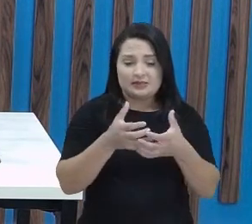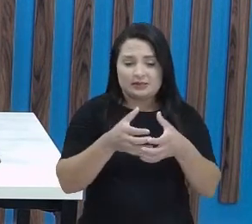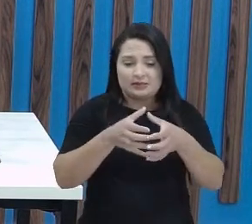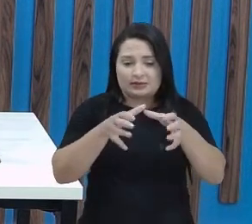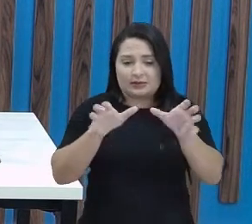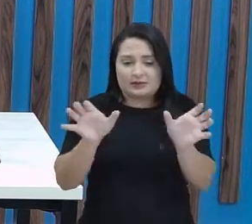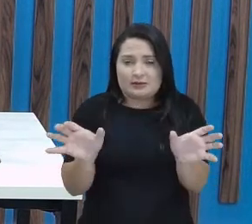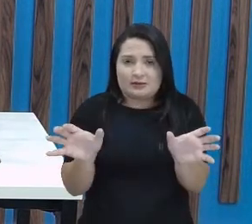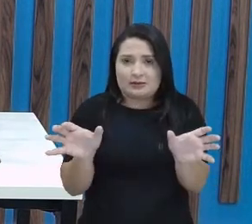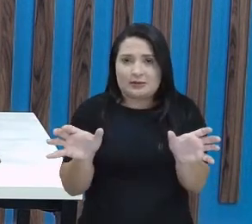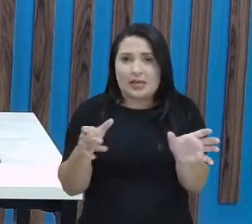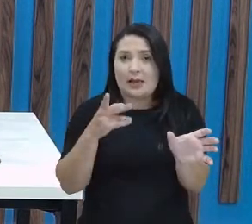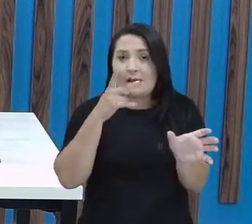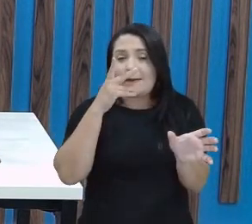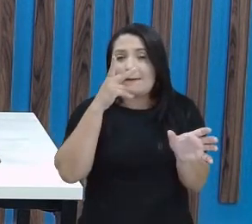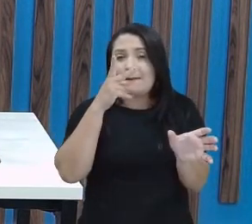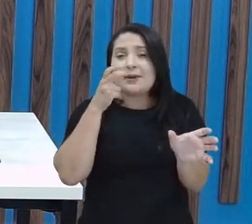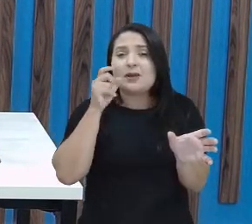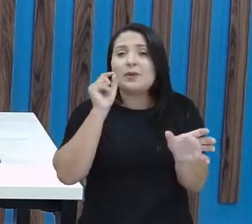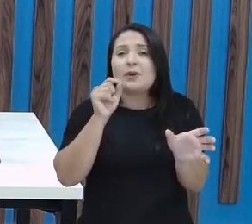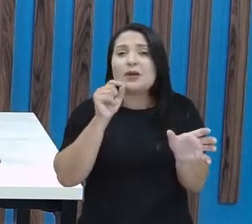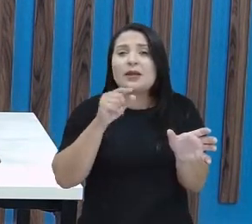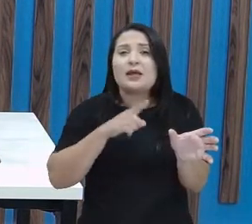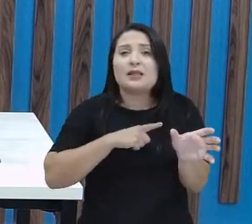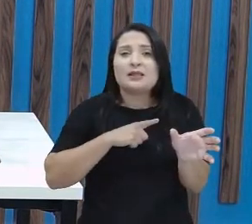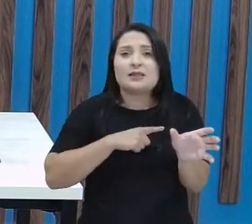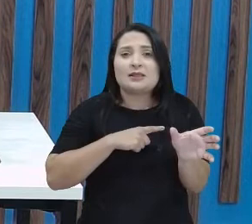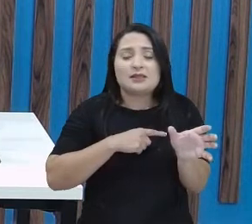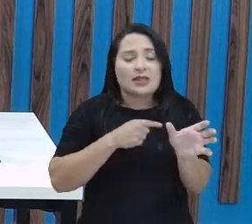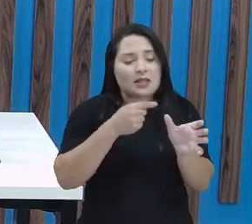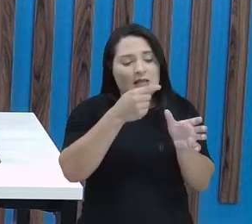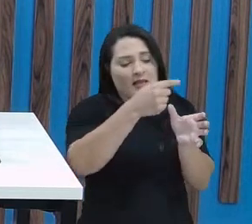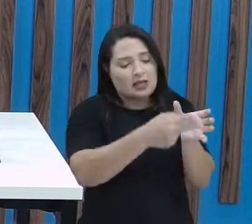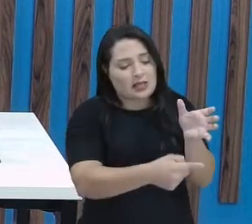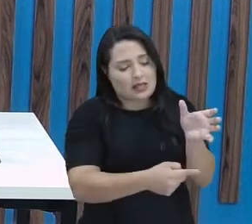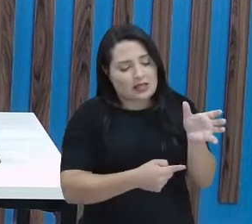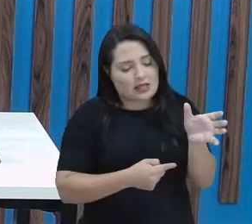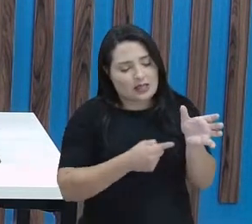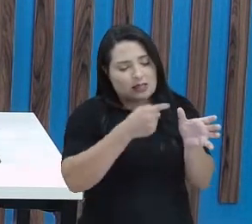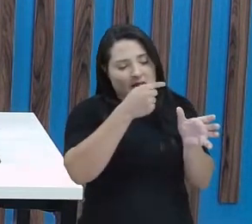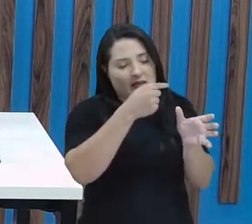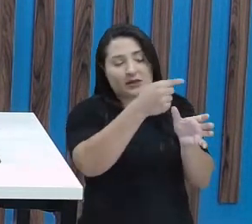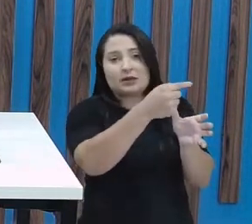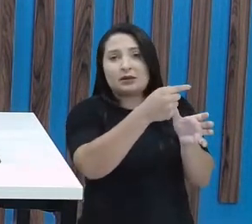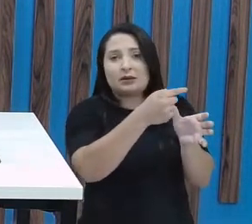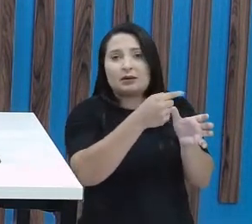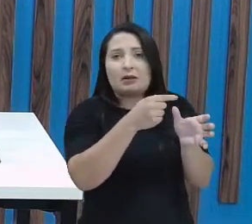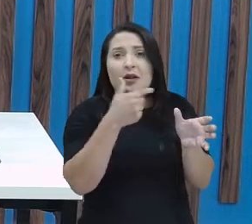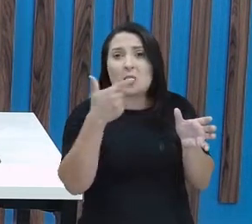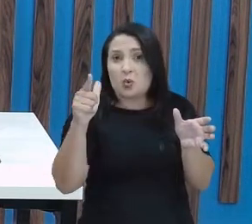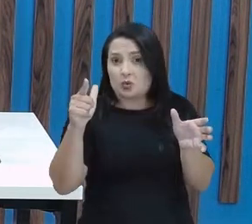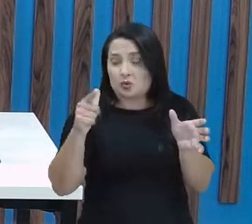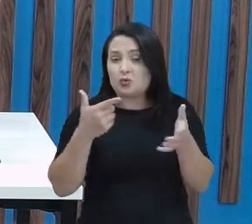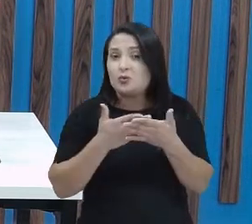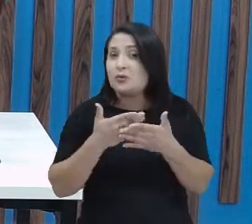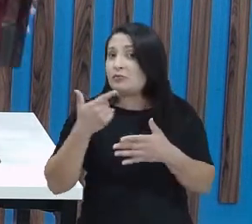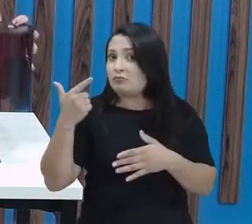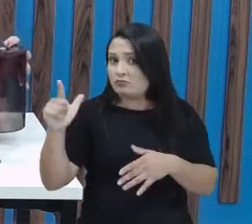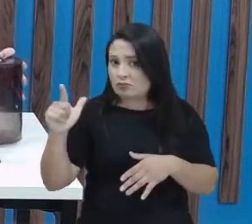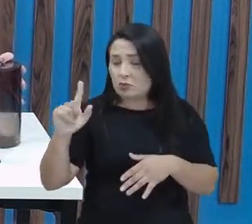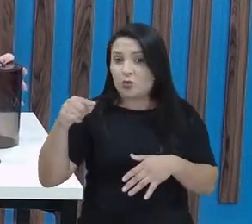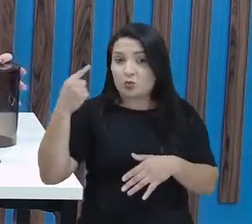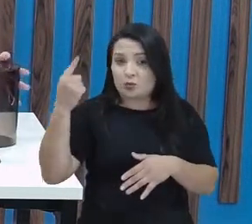aqui, a gente vai perceber que é formado um retângulo. Mas a planificação a gente vai estudar em outro momento,